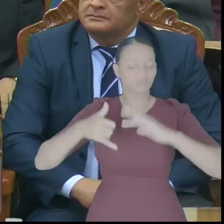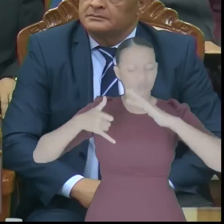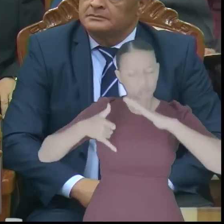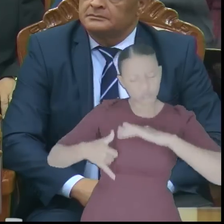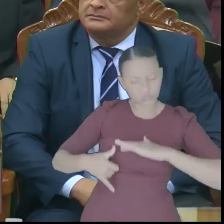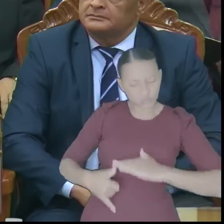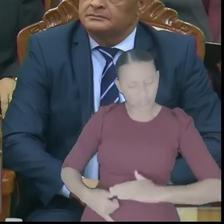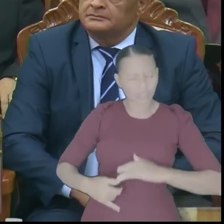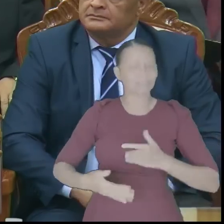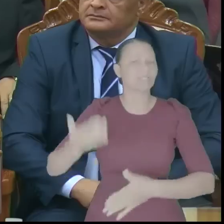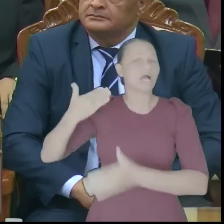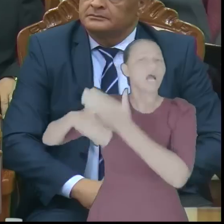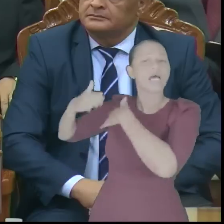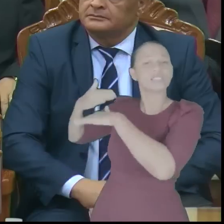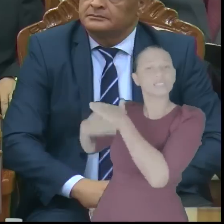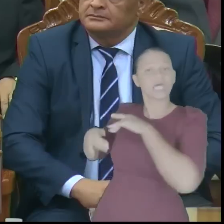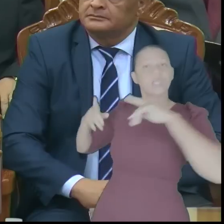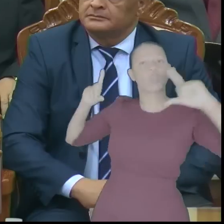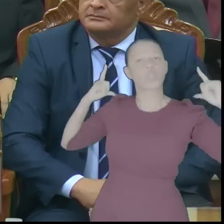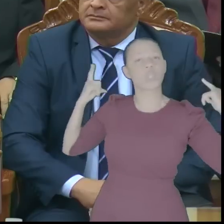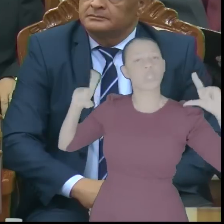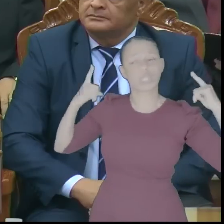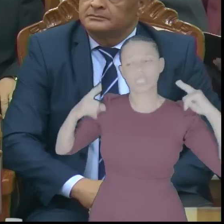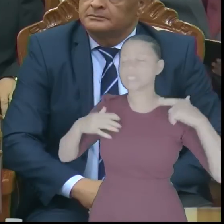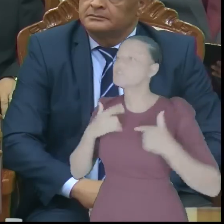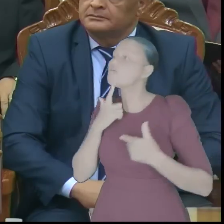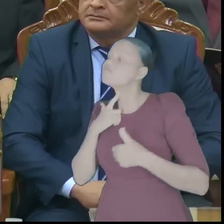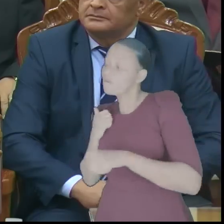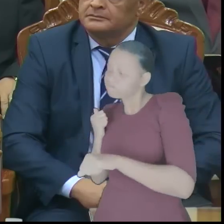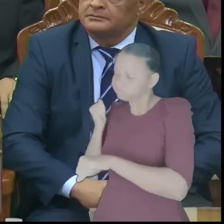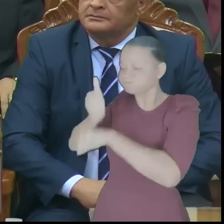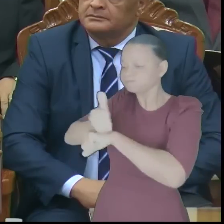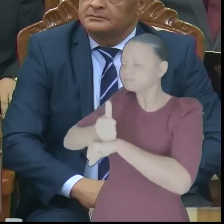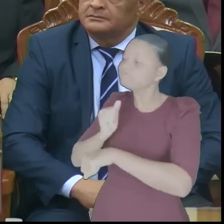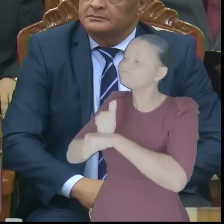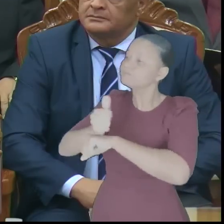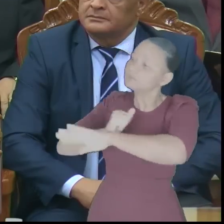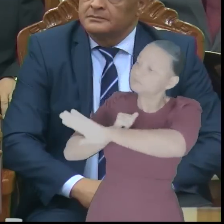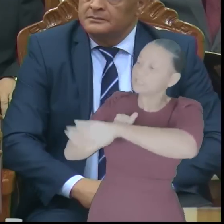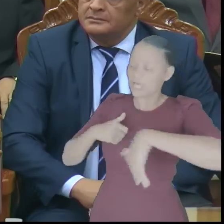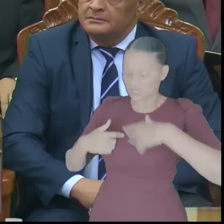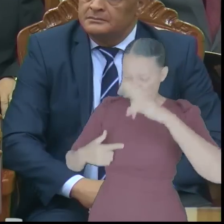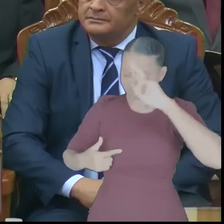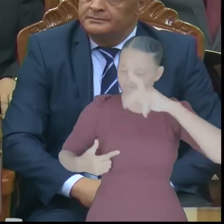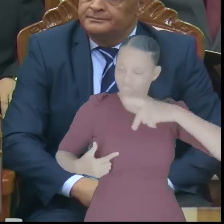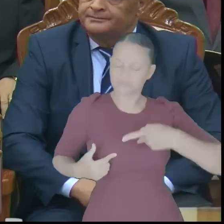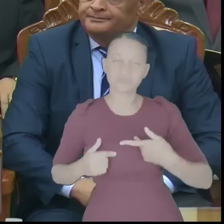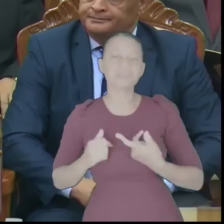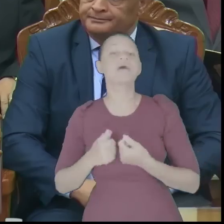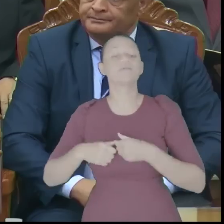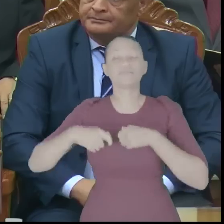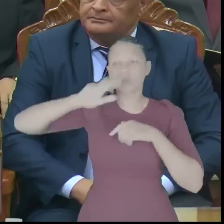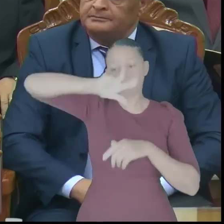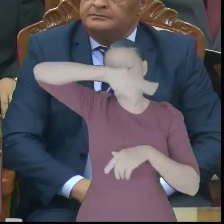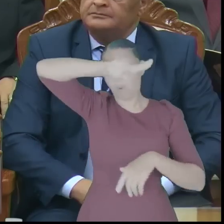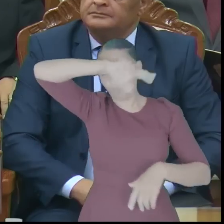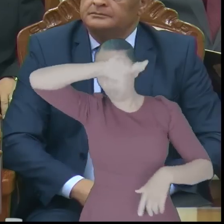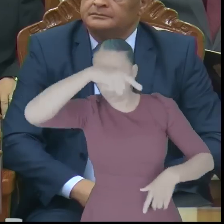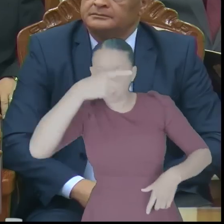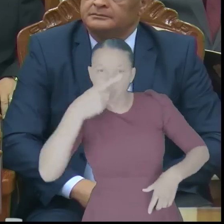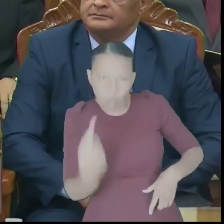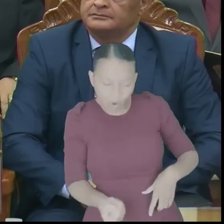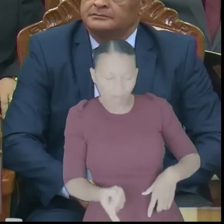desde Lúcifer, que tentou tomar o lugar de Deus, se vestir de Deus e achar que era Deus, caiu. Todo ser, Eva